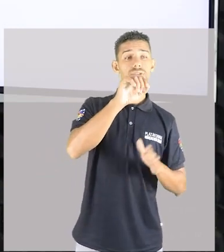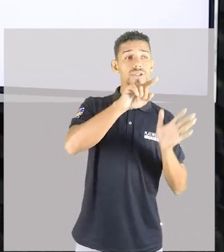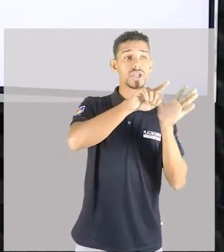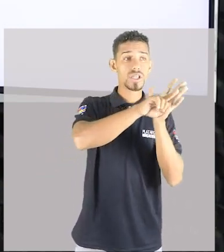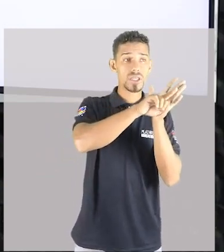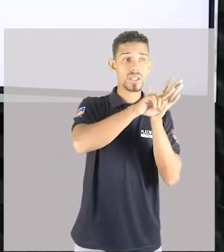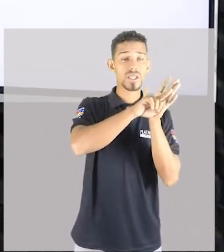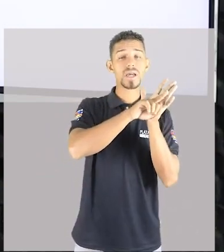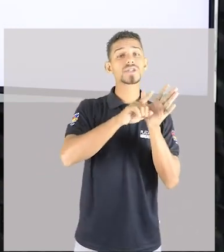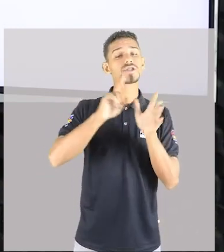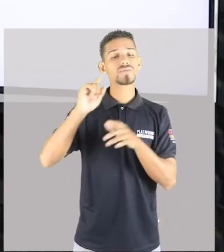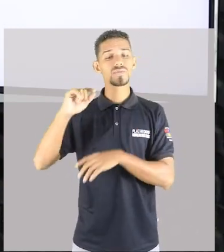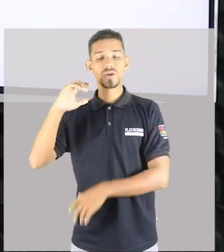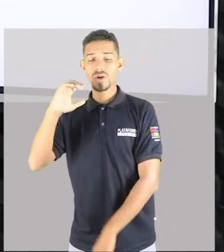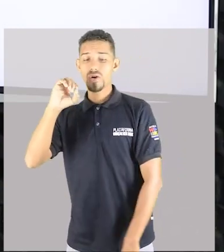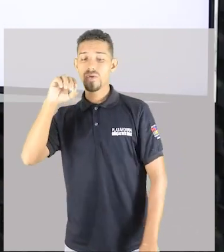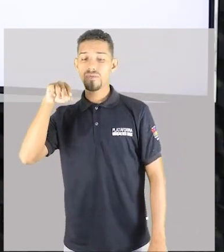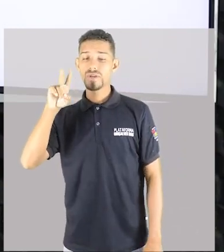Tá?